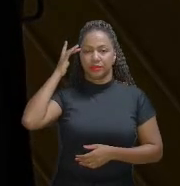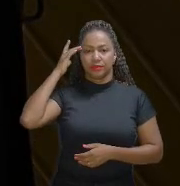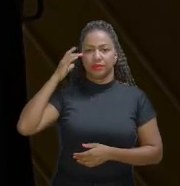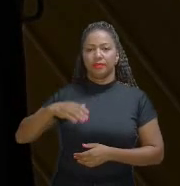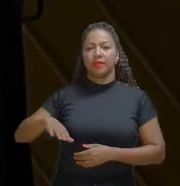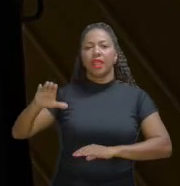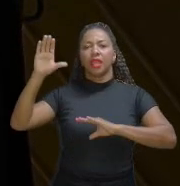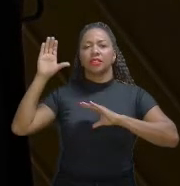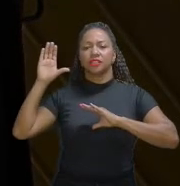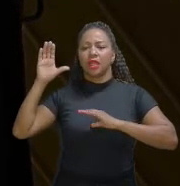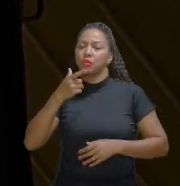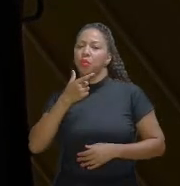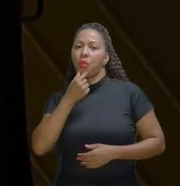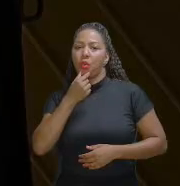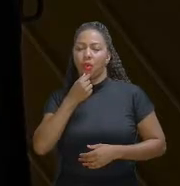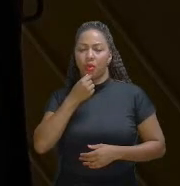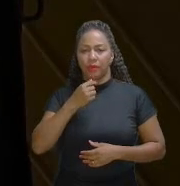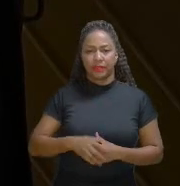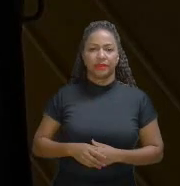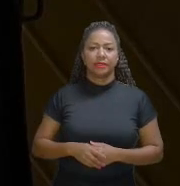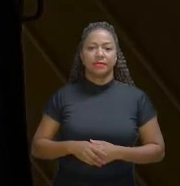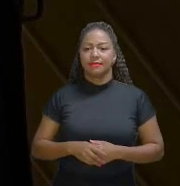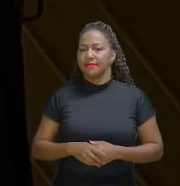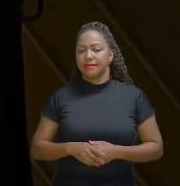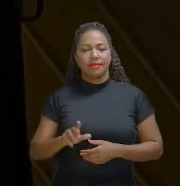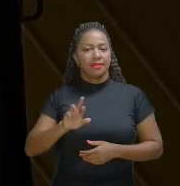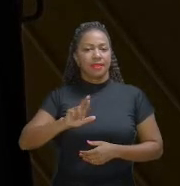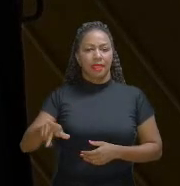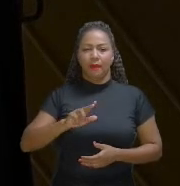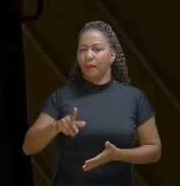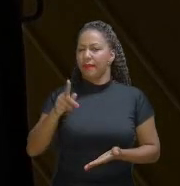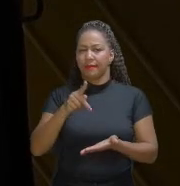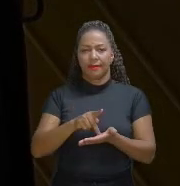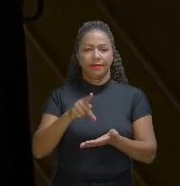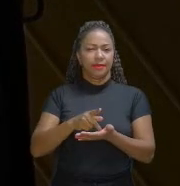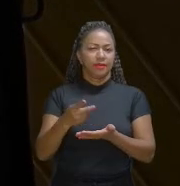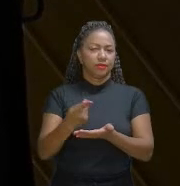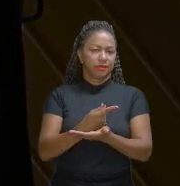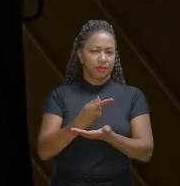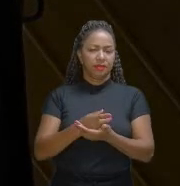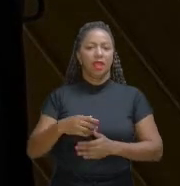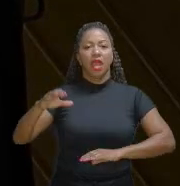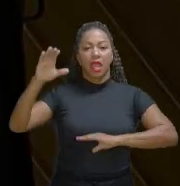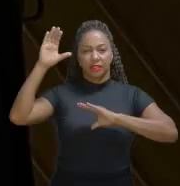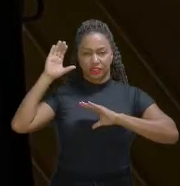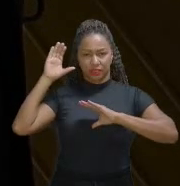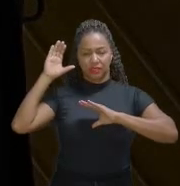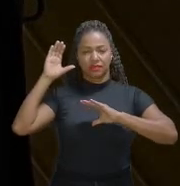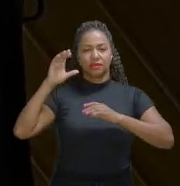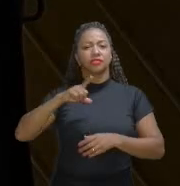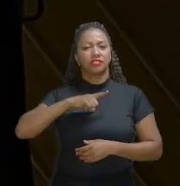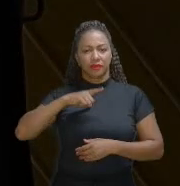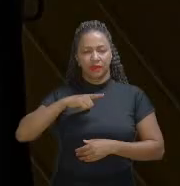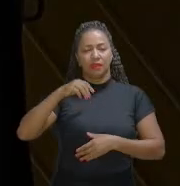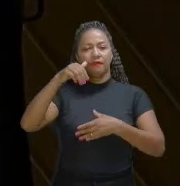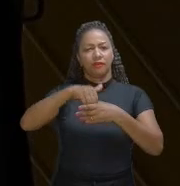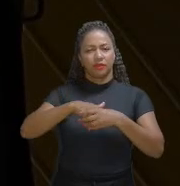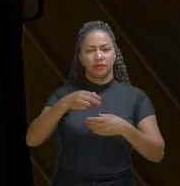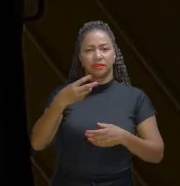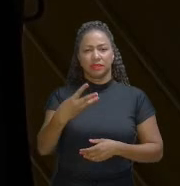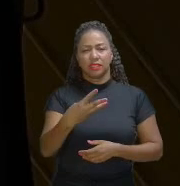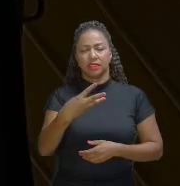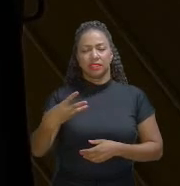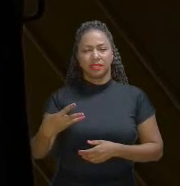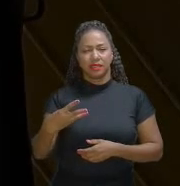sexo masculino. E essa não é a realidade do presente feito. As candidatas impugnadas obtiveram votação de 33 e